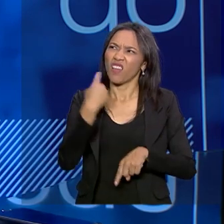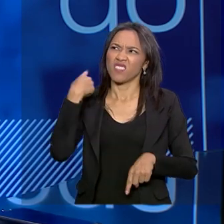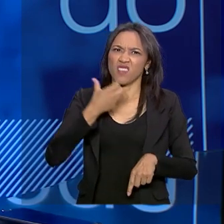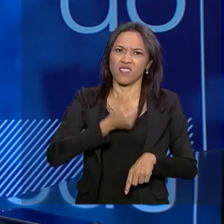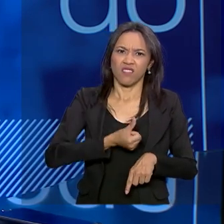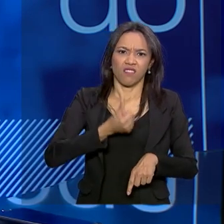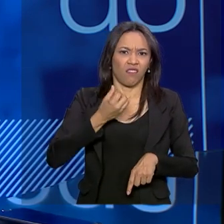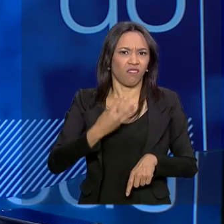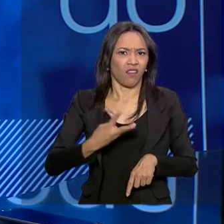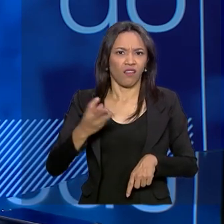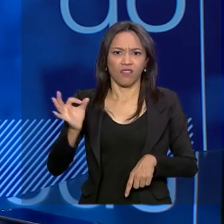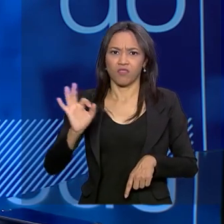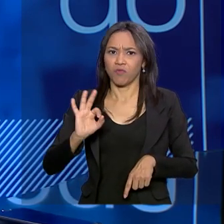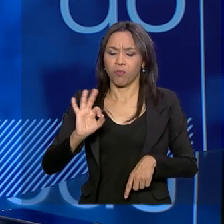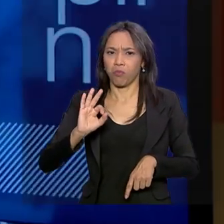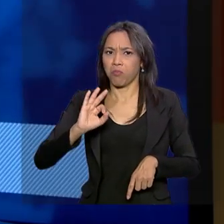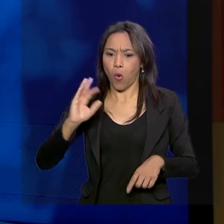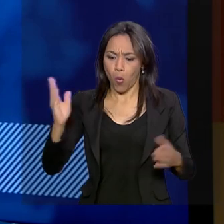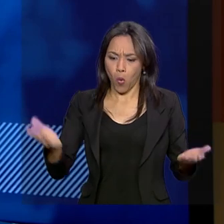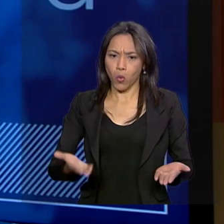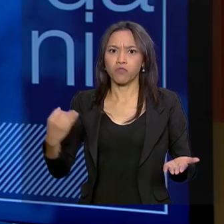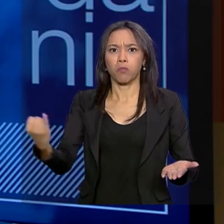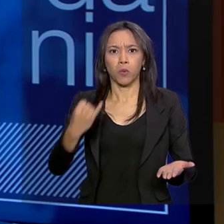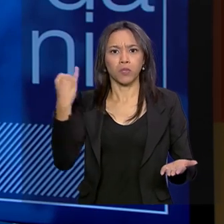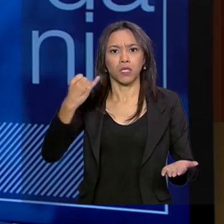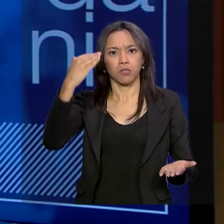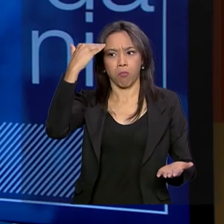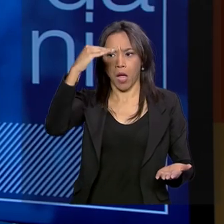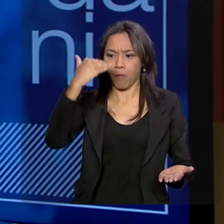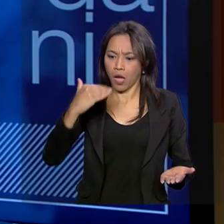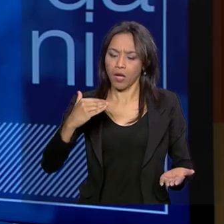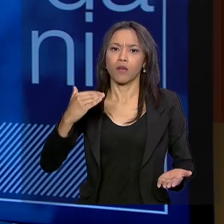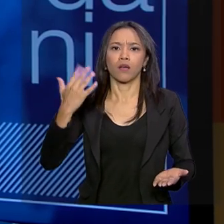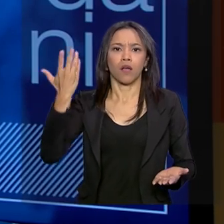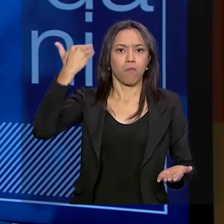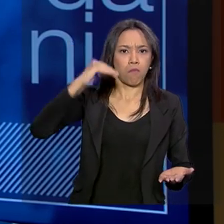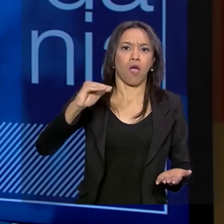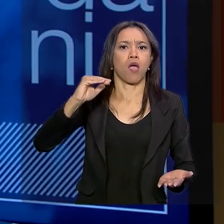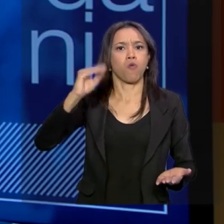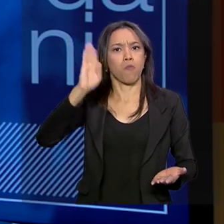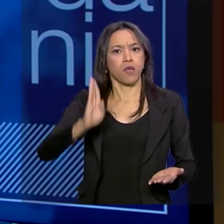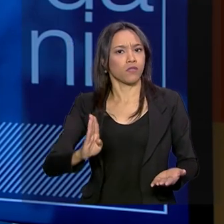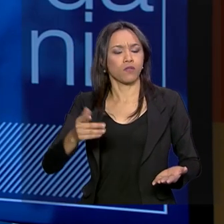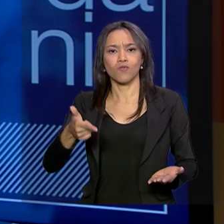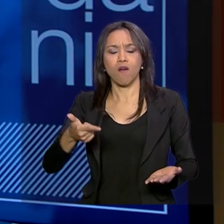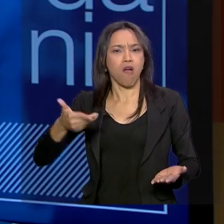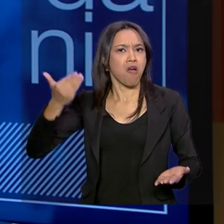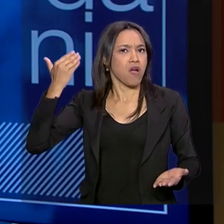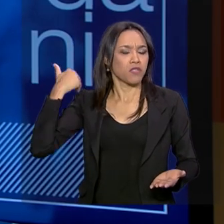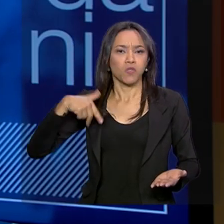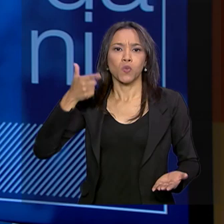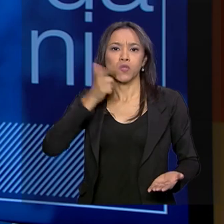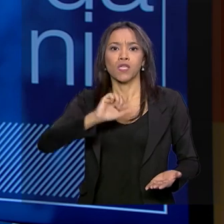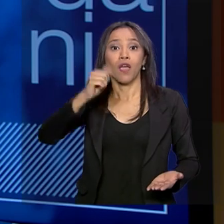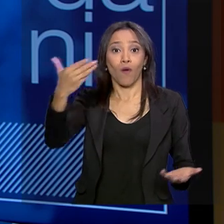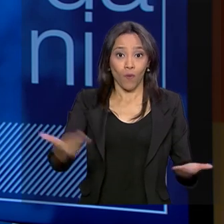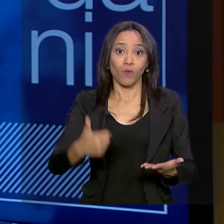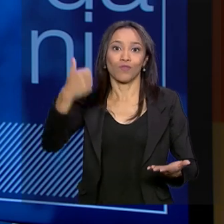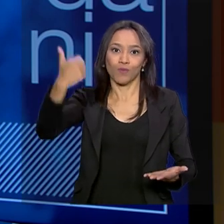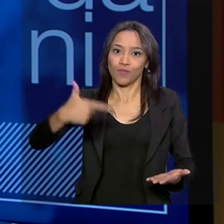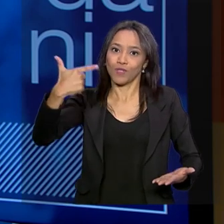uma colocação desde tão importante. Do Pan-Americano de São Paulo, em 1963, que o Brasil não atingia a segunda colocação